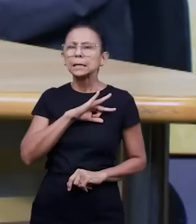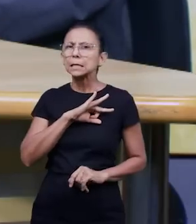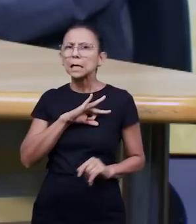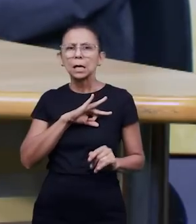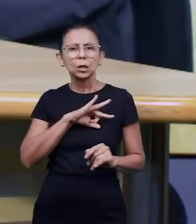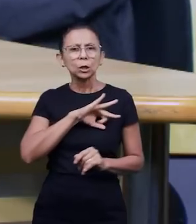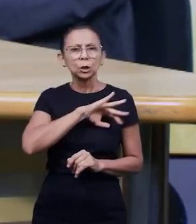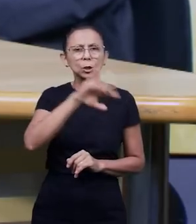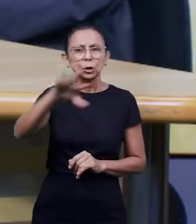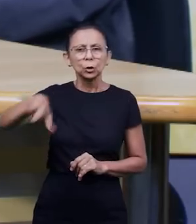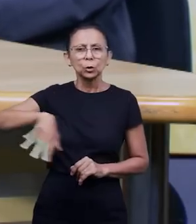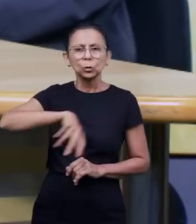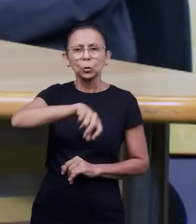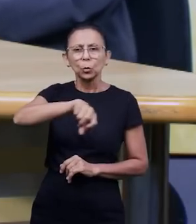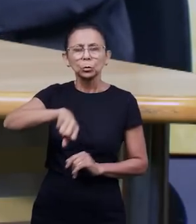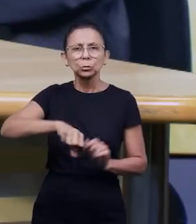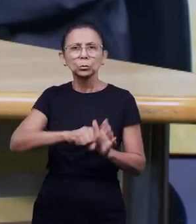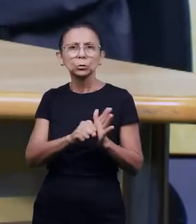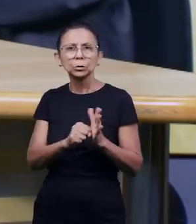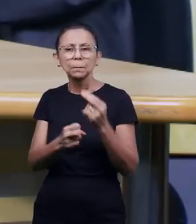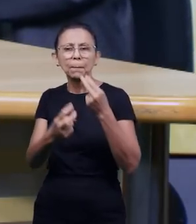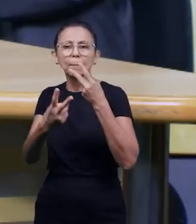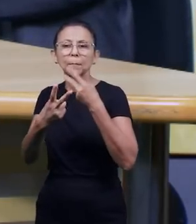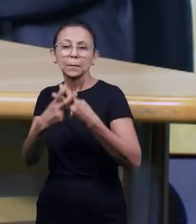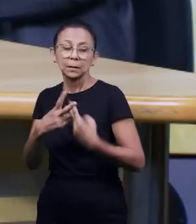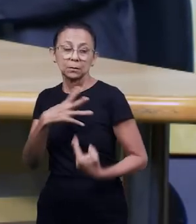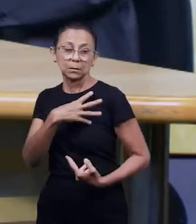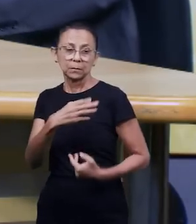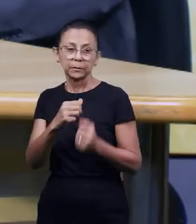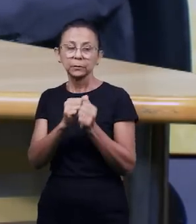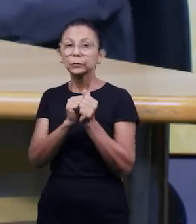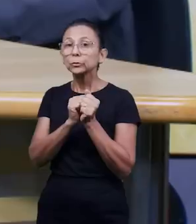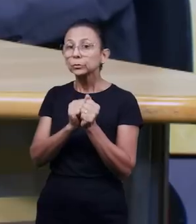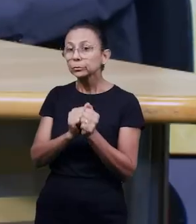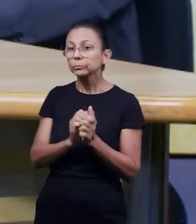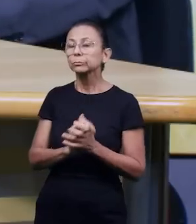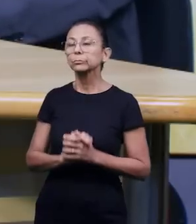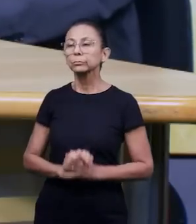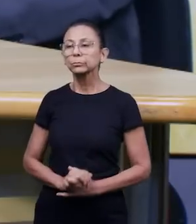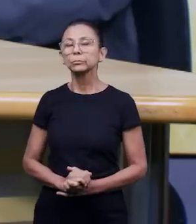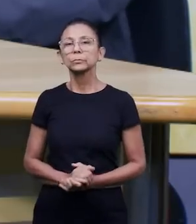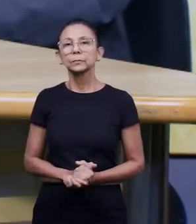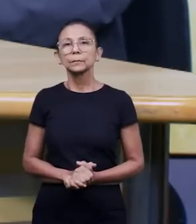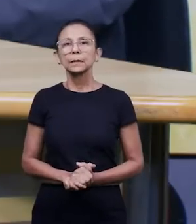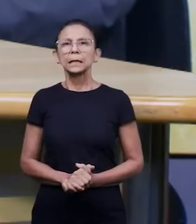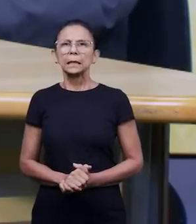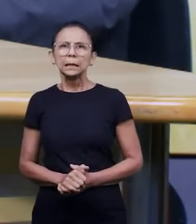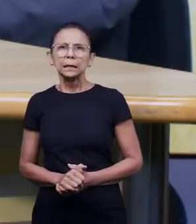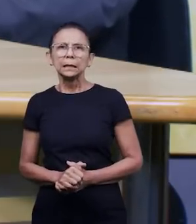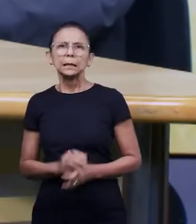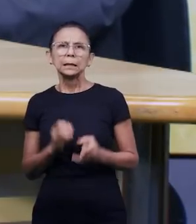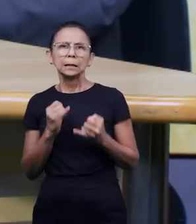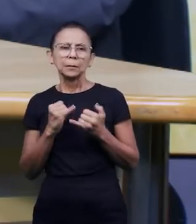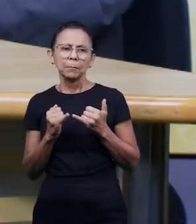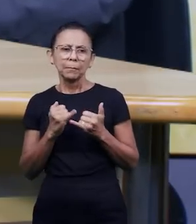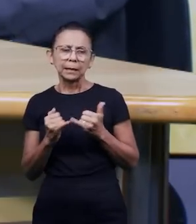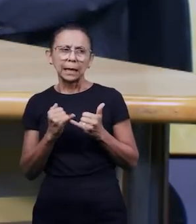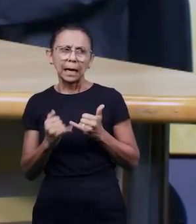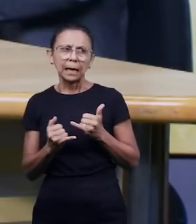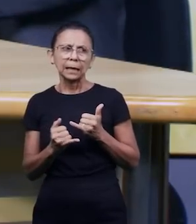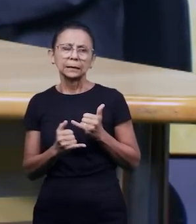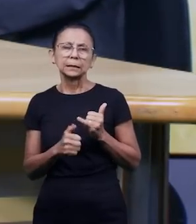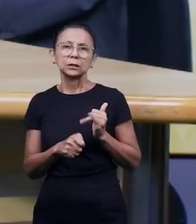os filhos da irmã, e a irmã estava, ela e a filha. Eu via os